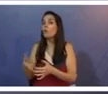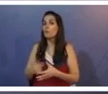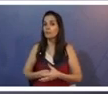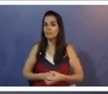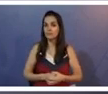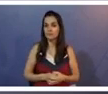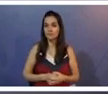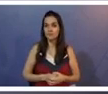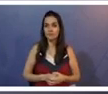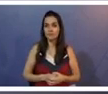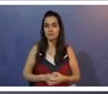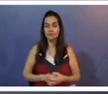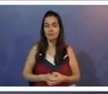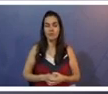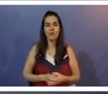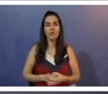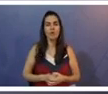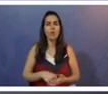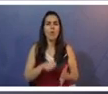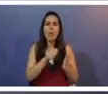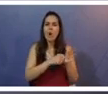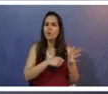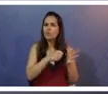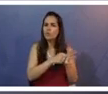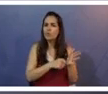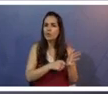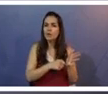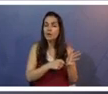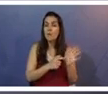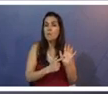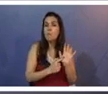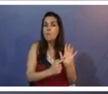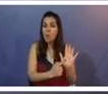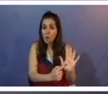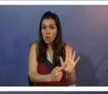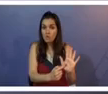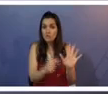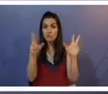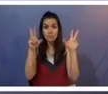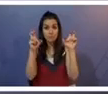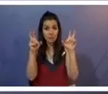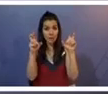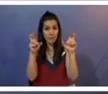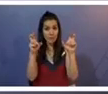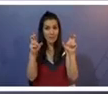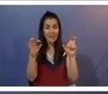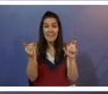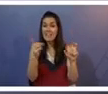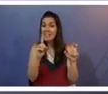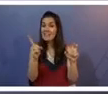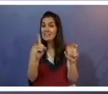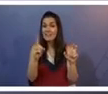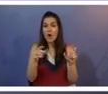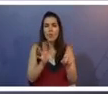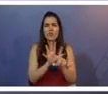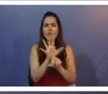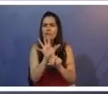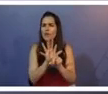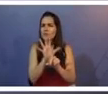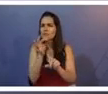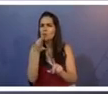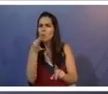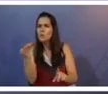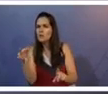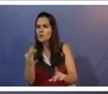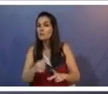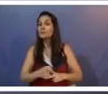olhadinha. O autor expõe um assunto, olha só, sem apresentar um posicionamento. Esse